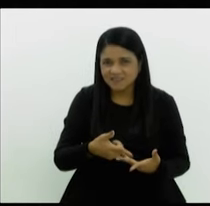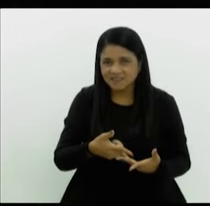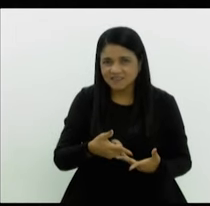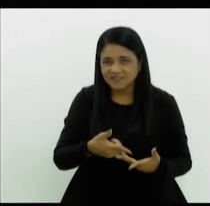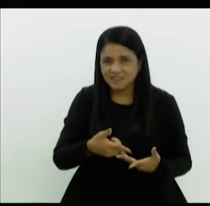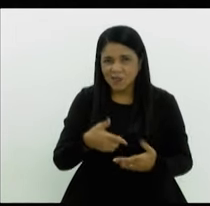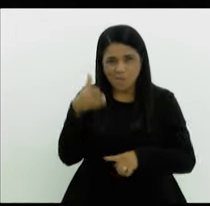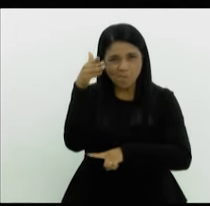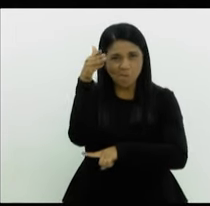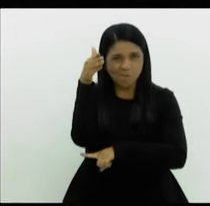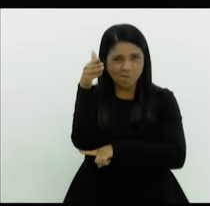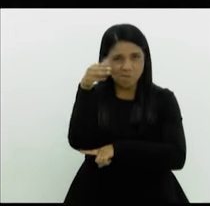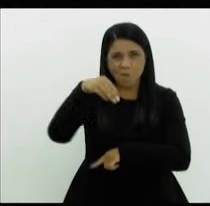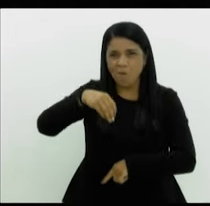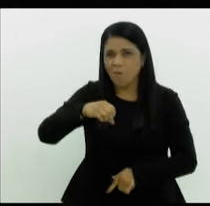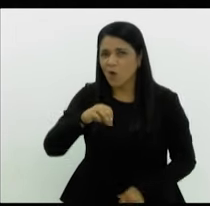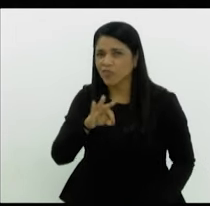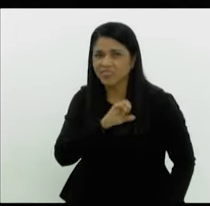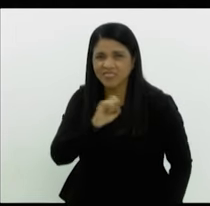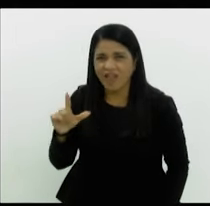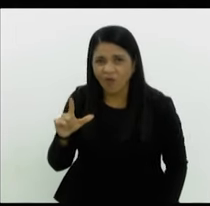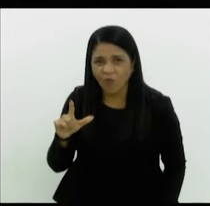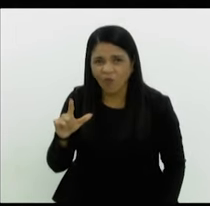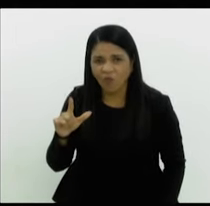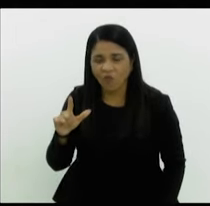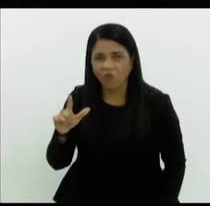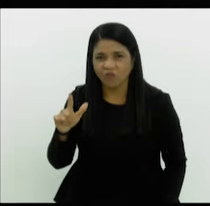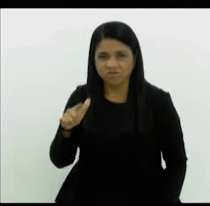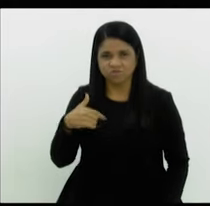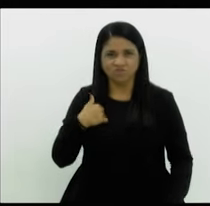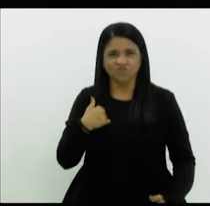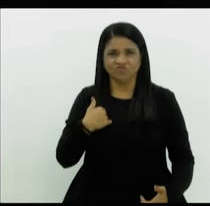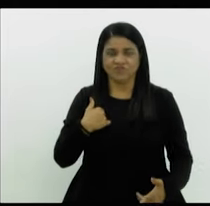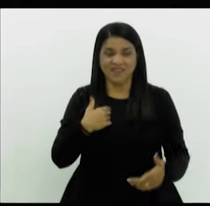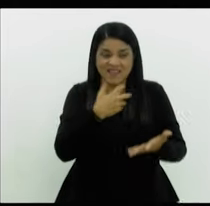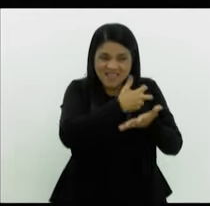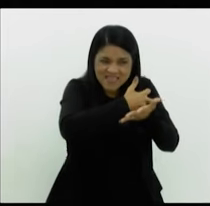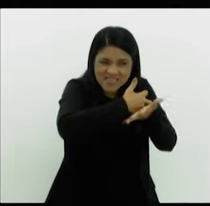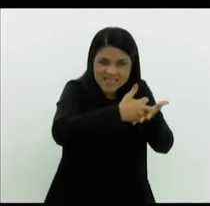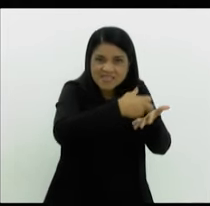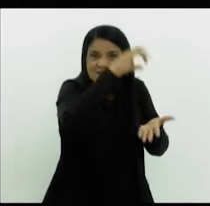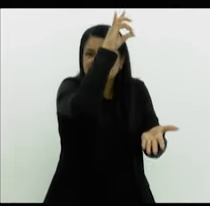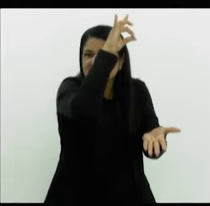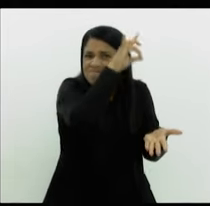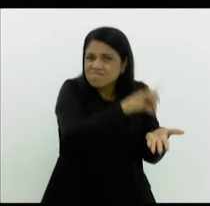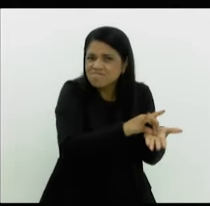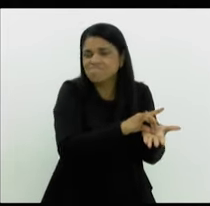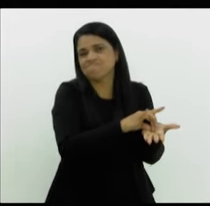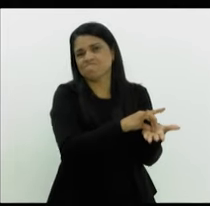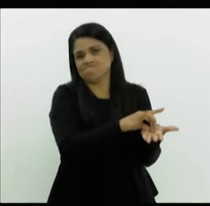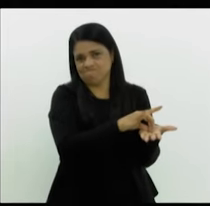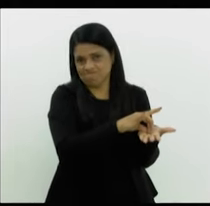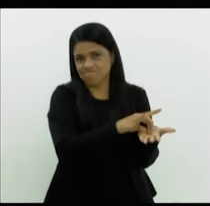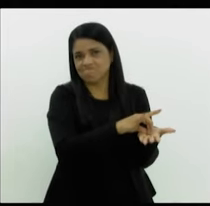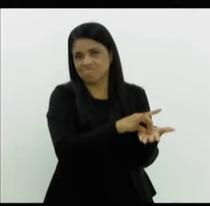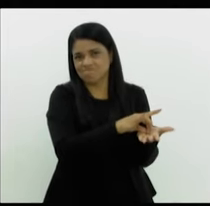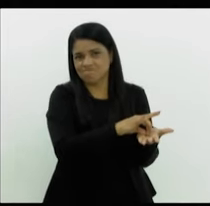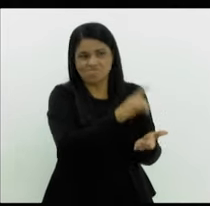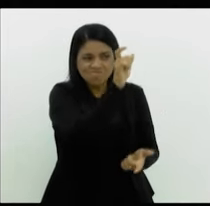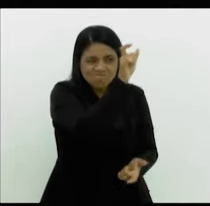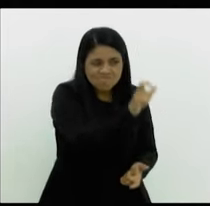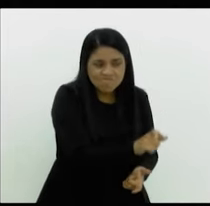Cadeia é, sim, um momento punitivo, porque aquele indivíduo foi